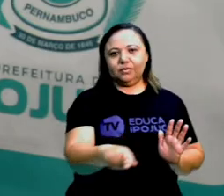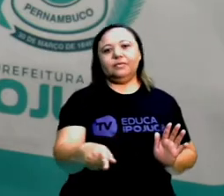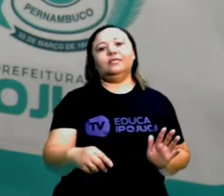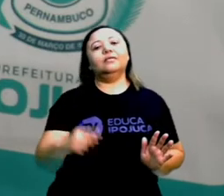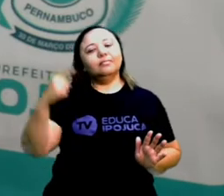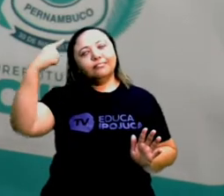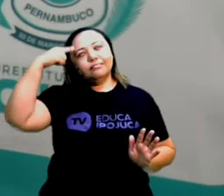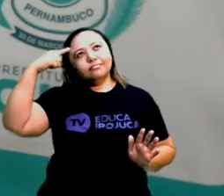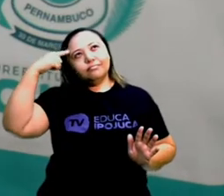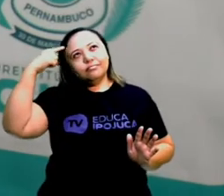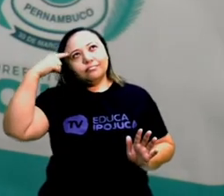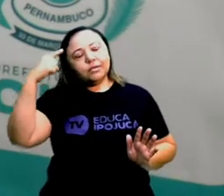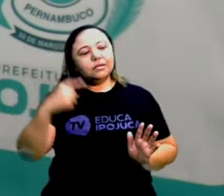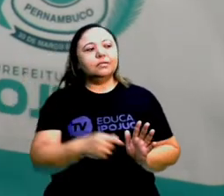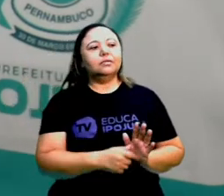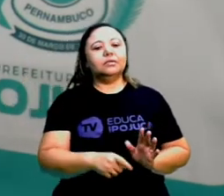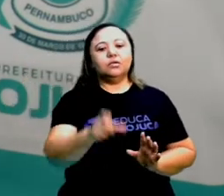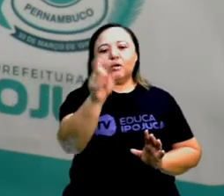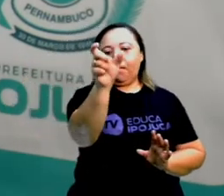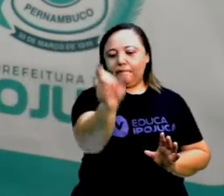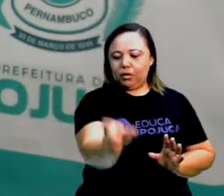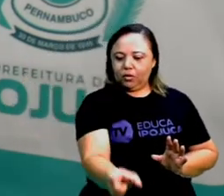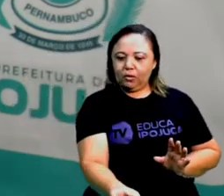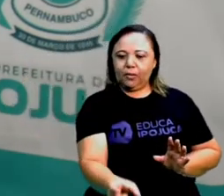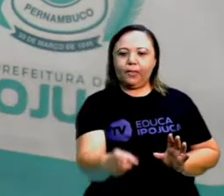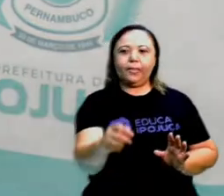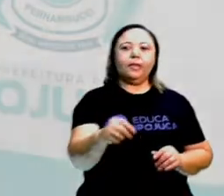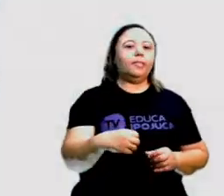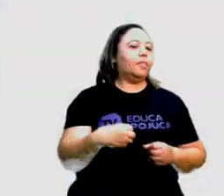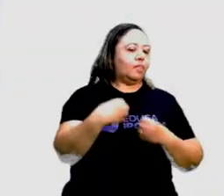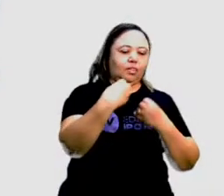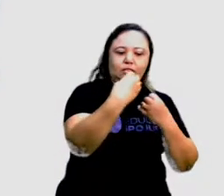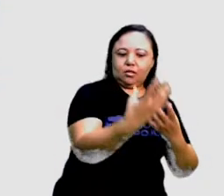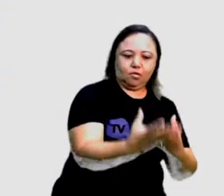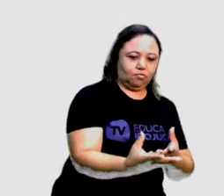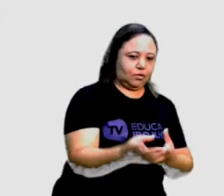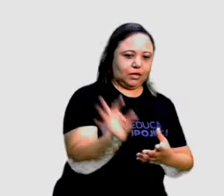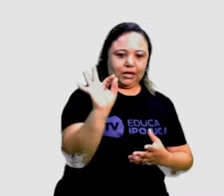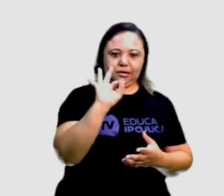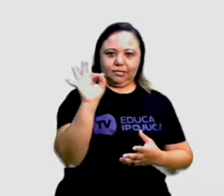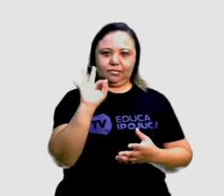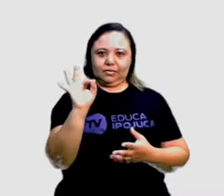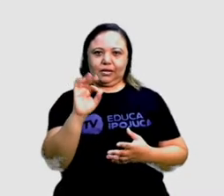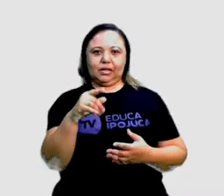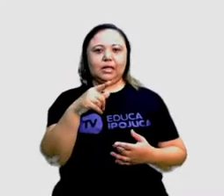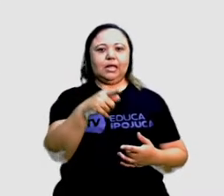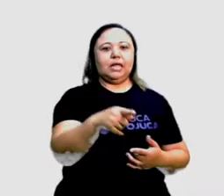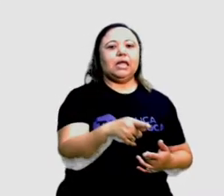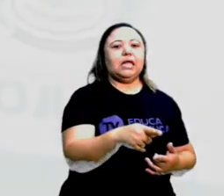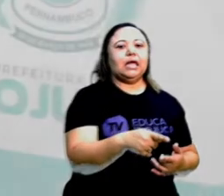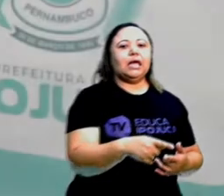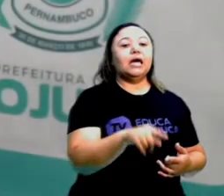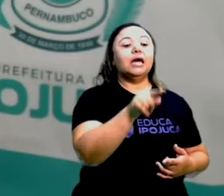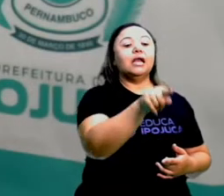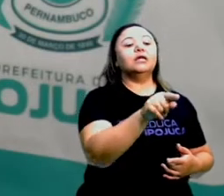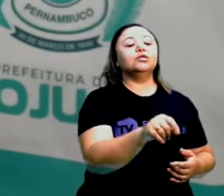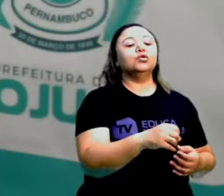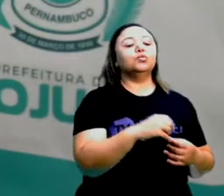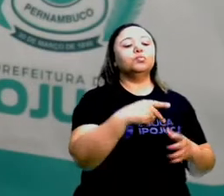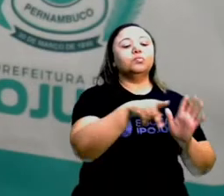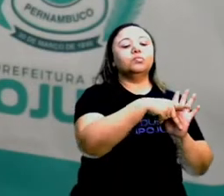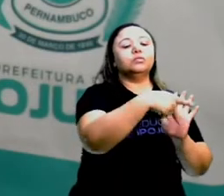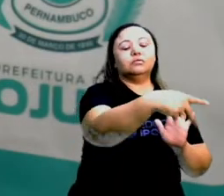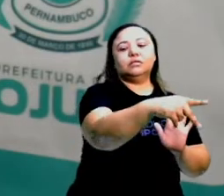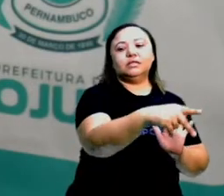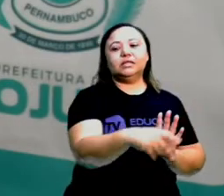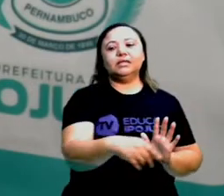está pensando, né? E ele diz, olha, não dê, elas são suas. Veja que isso é a voz do narrador